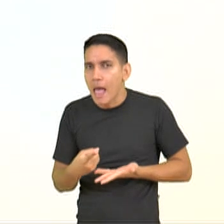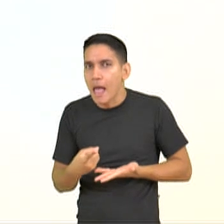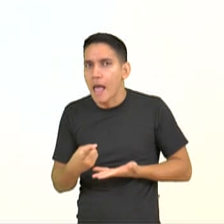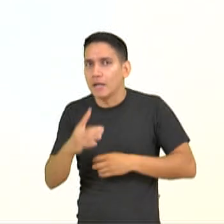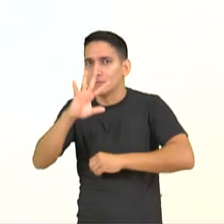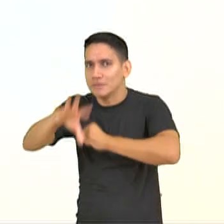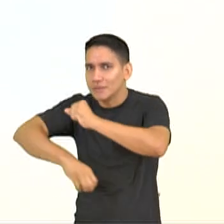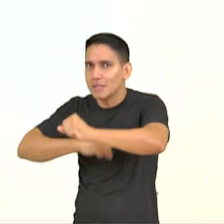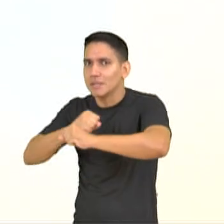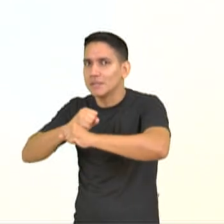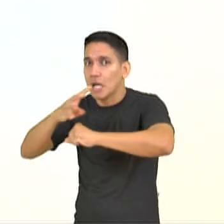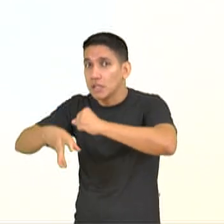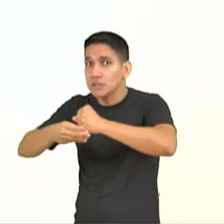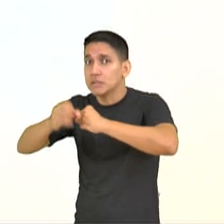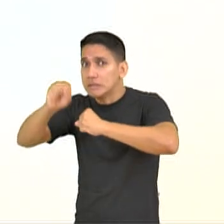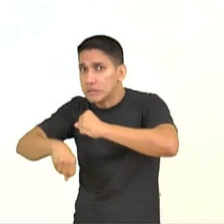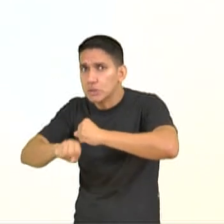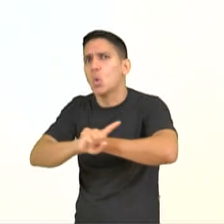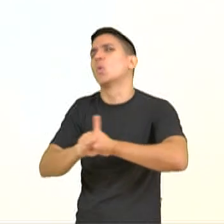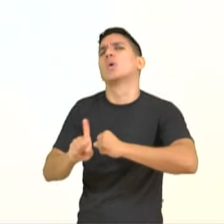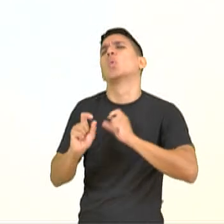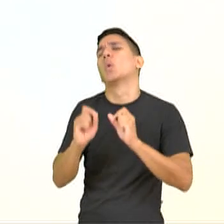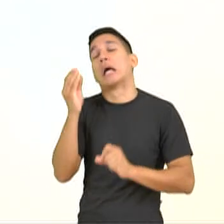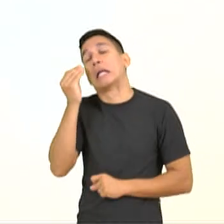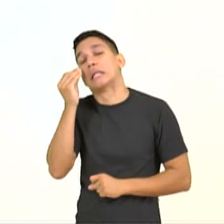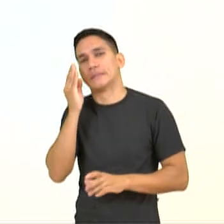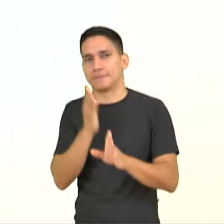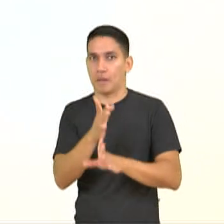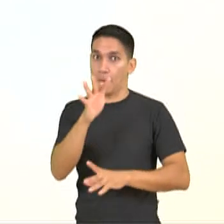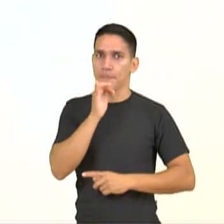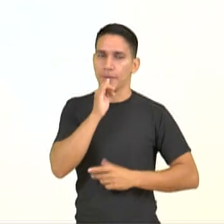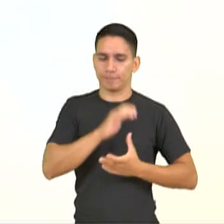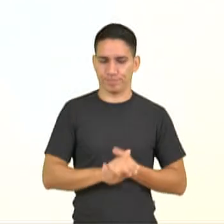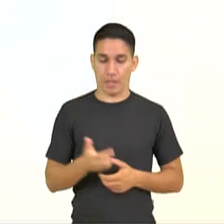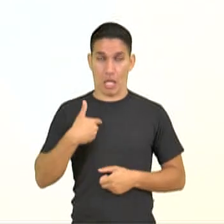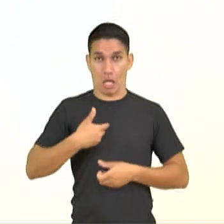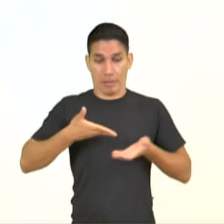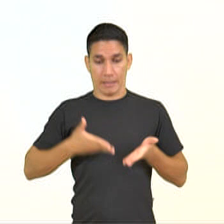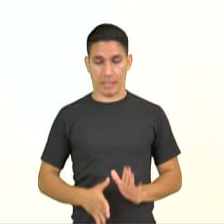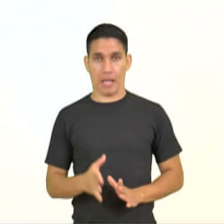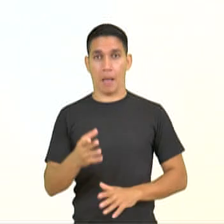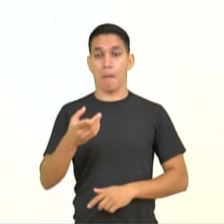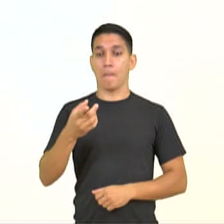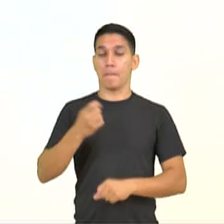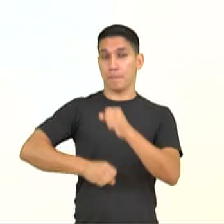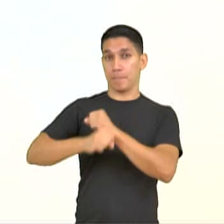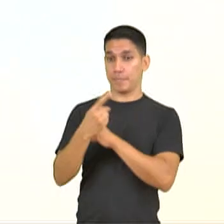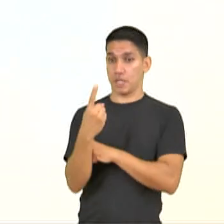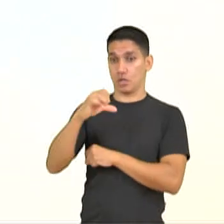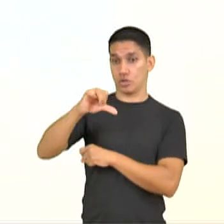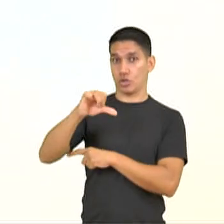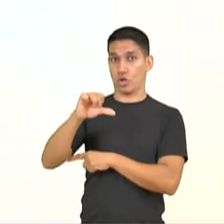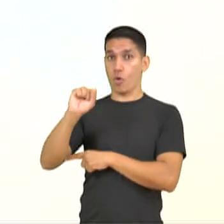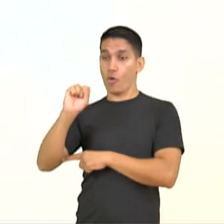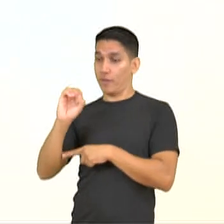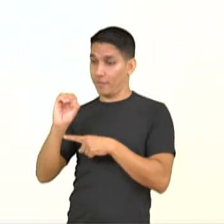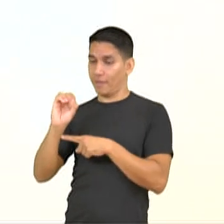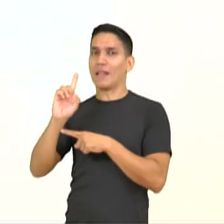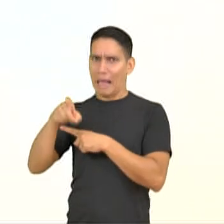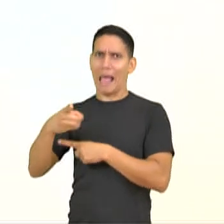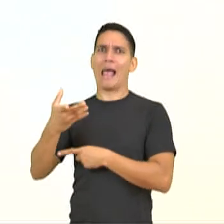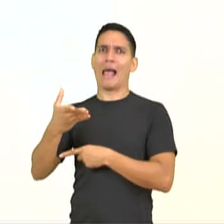ou não. Então, vocês vão tentar aí descobrir. Por exemplo, eu nasci em 1980 e era no bissexto.